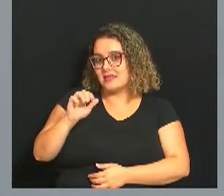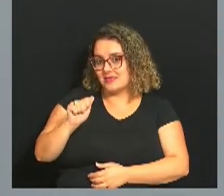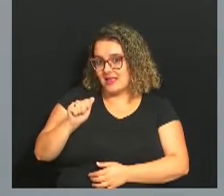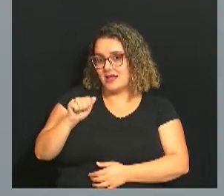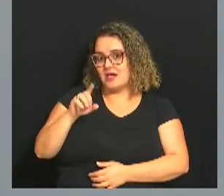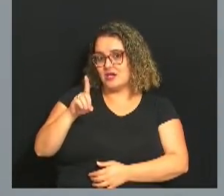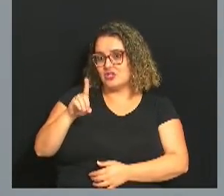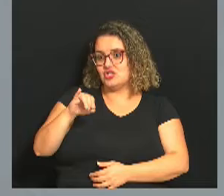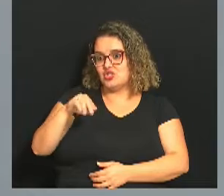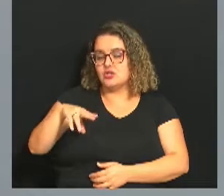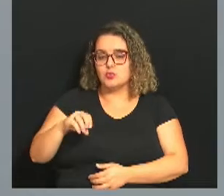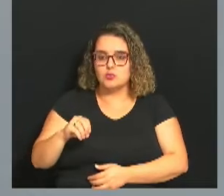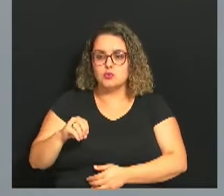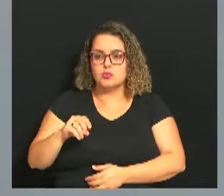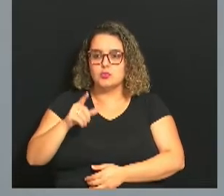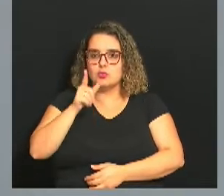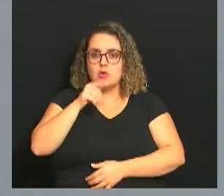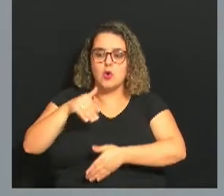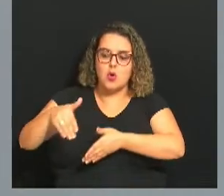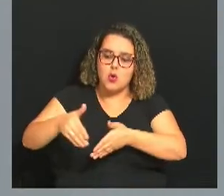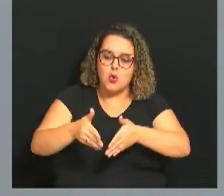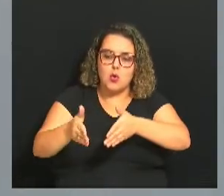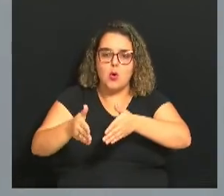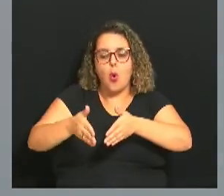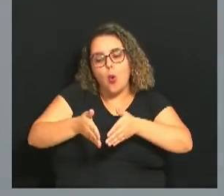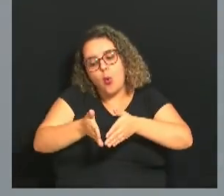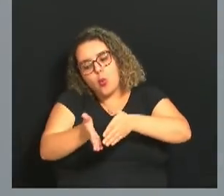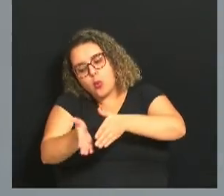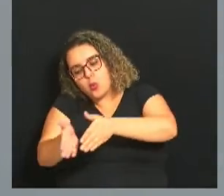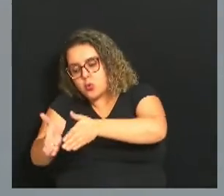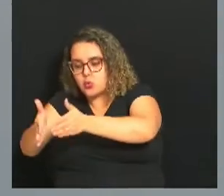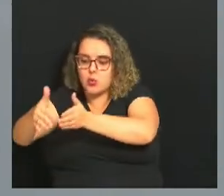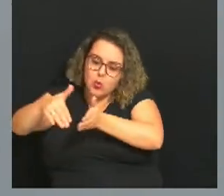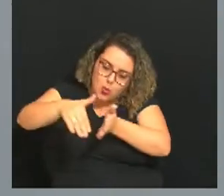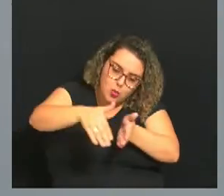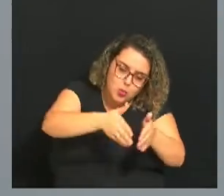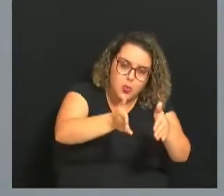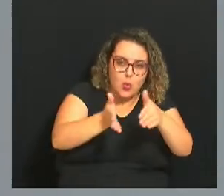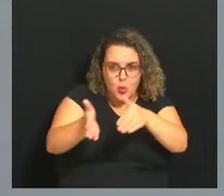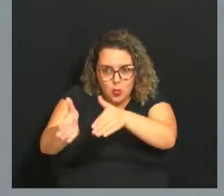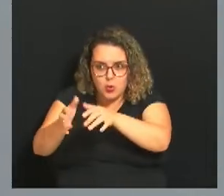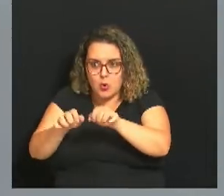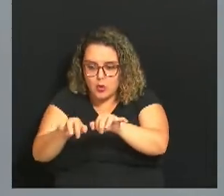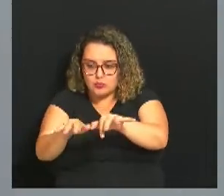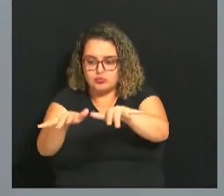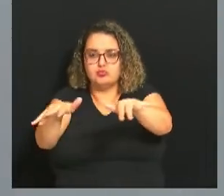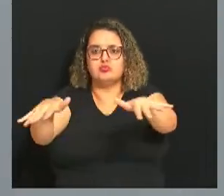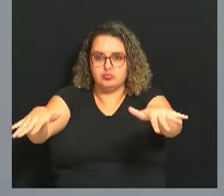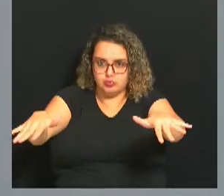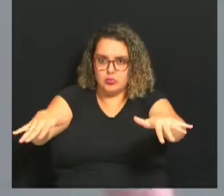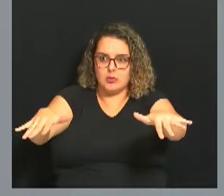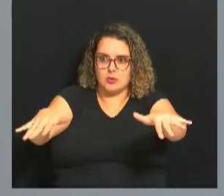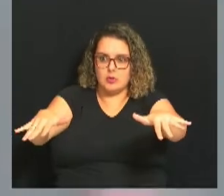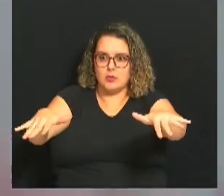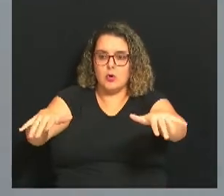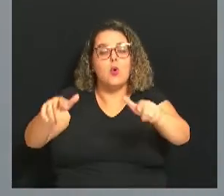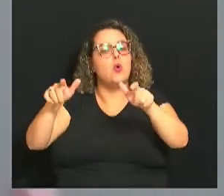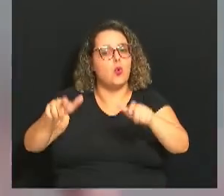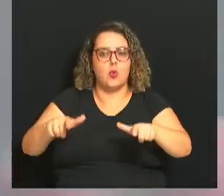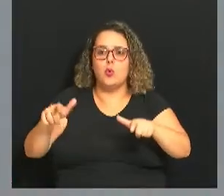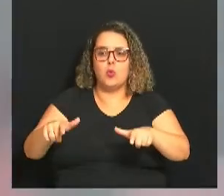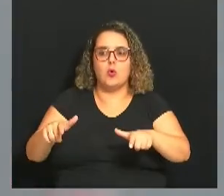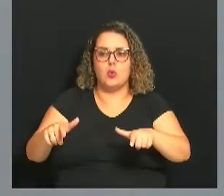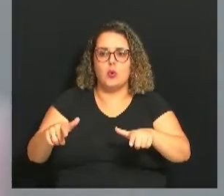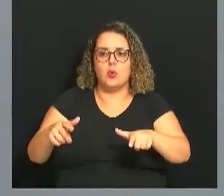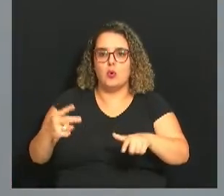construiu um canal de desvio de cheias, né, que é o rio que que deságua no Rio Quitandinha, que foi justamente o local onde os dois